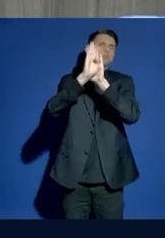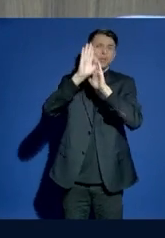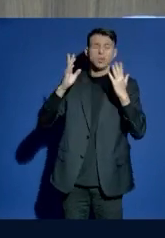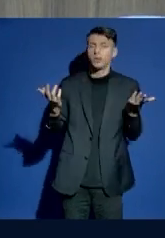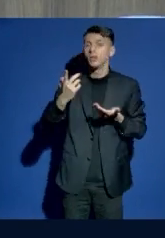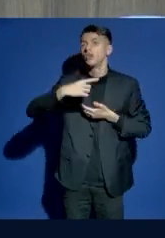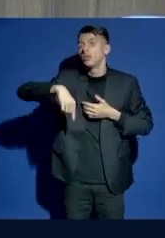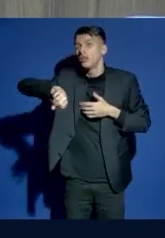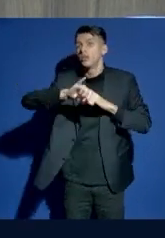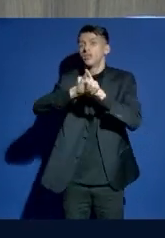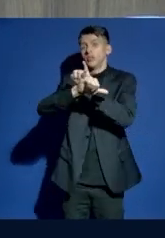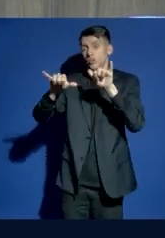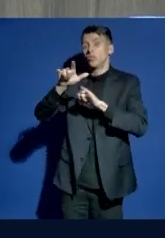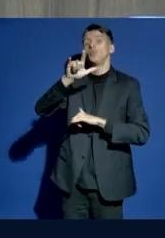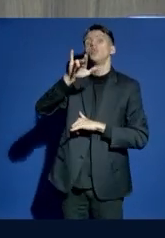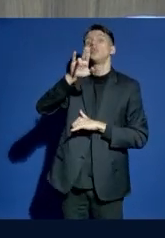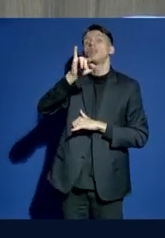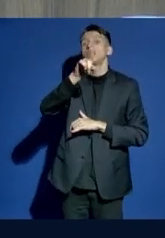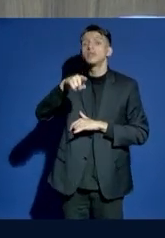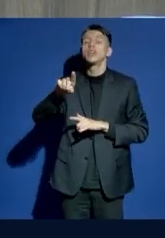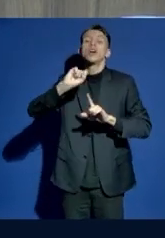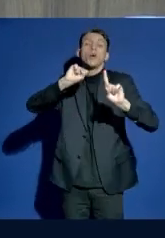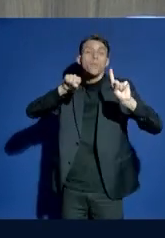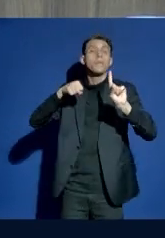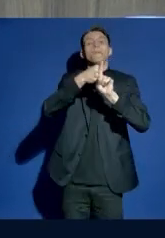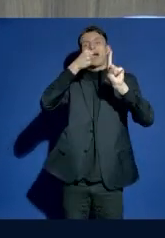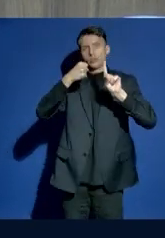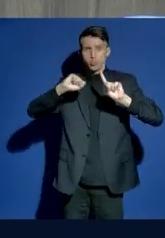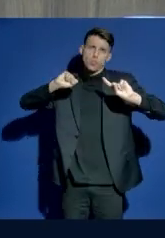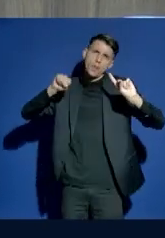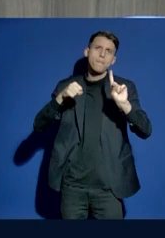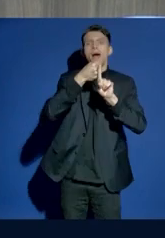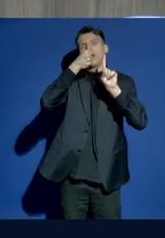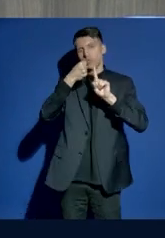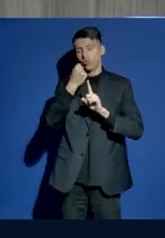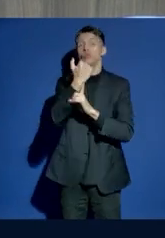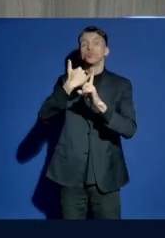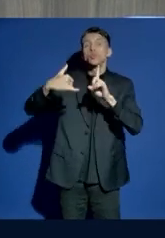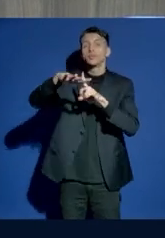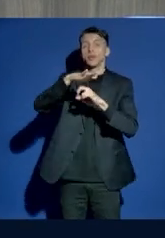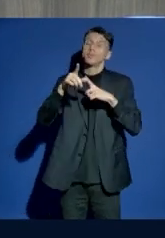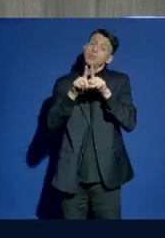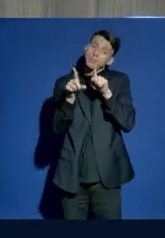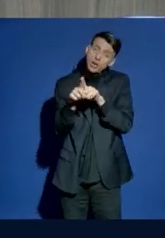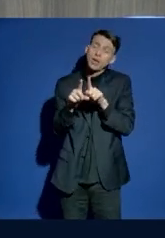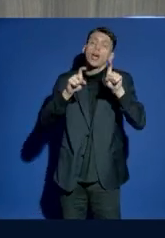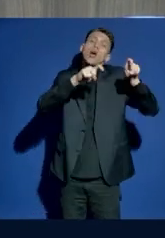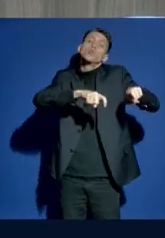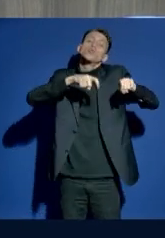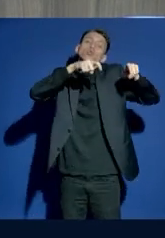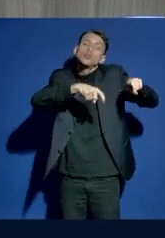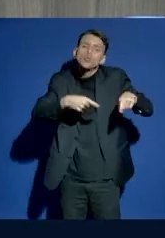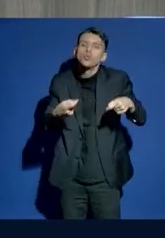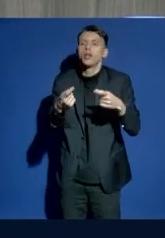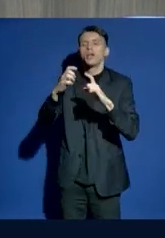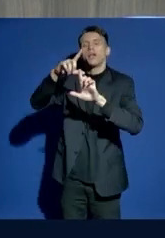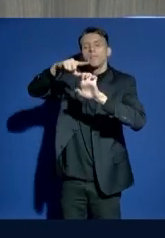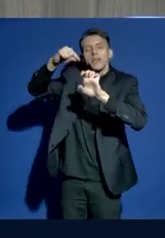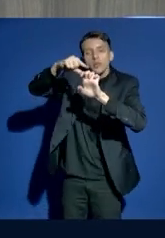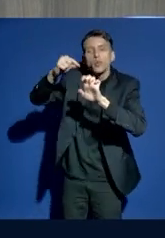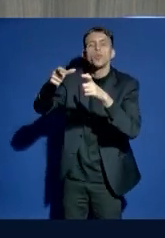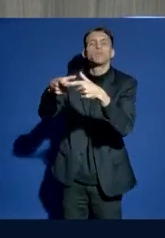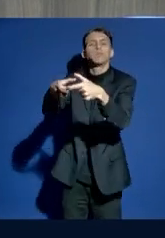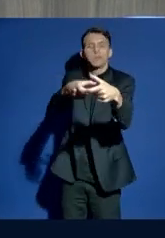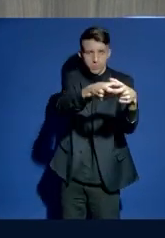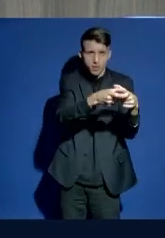aqui pelo Luiz, né, o impacto social também, né, da geração de emprego e agricultura familiar, que é o biodiesel, o único programa